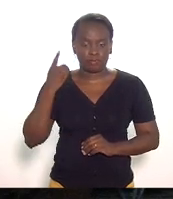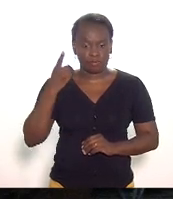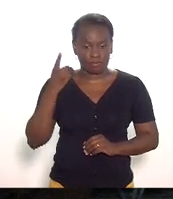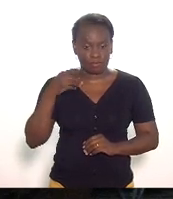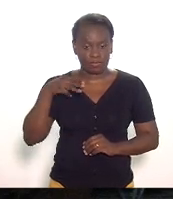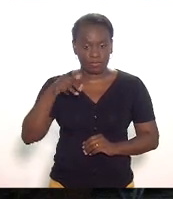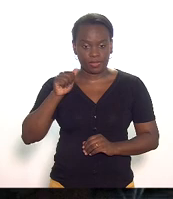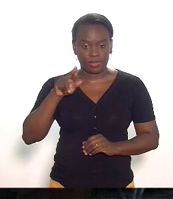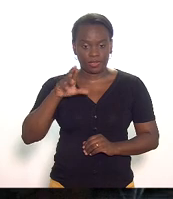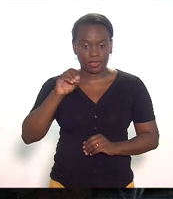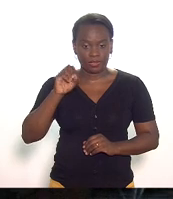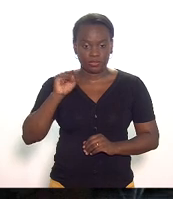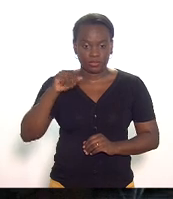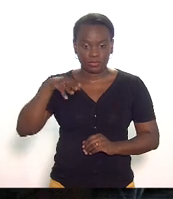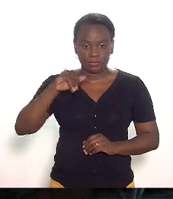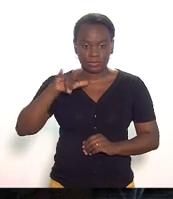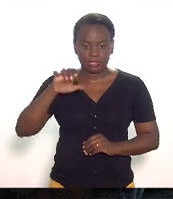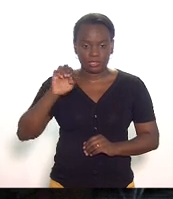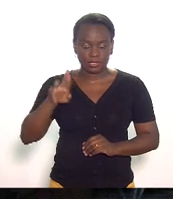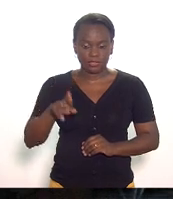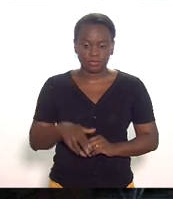Deputado Marcos Miller.